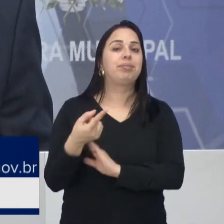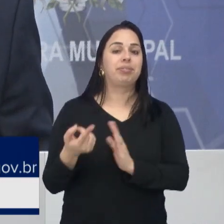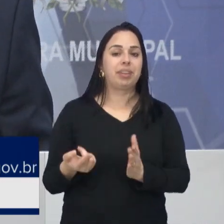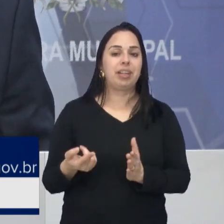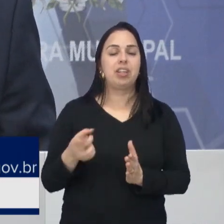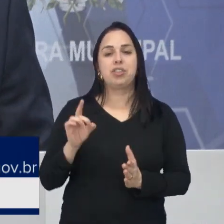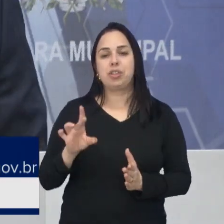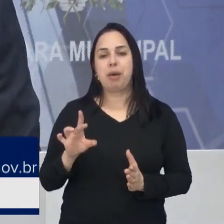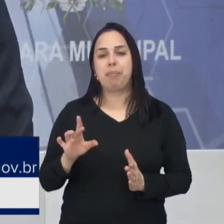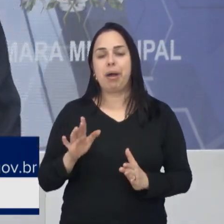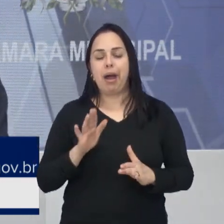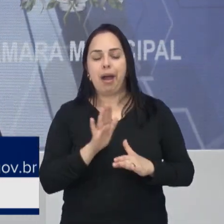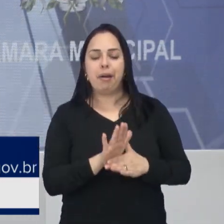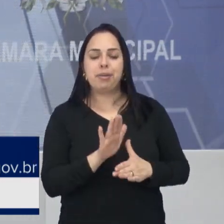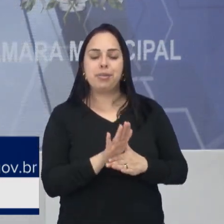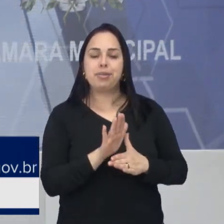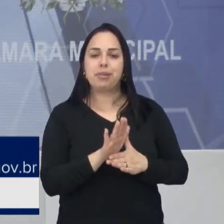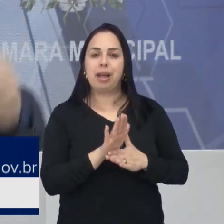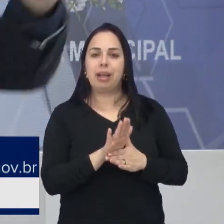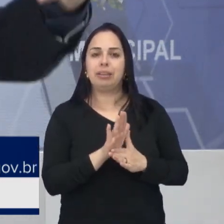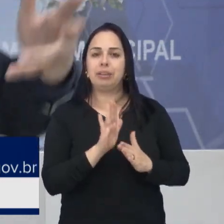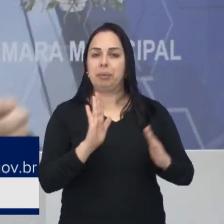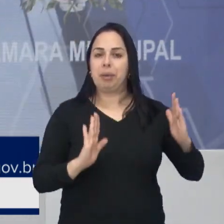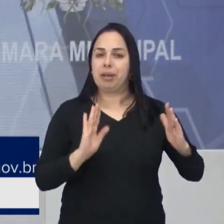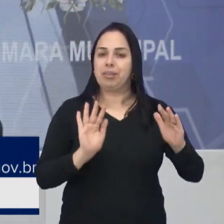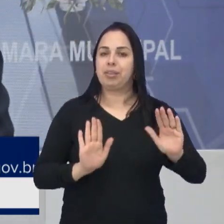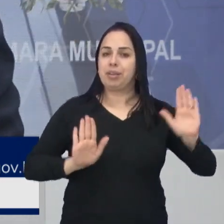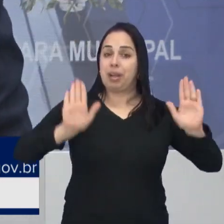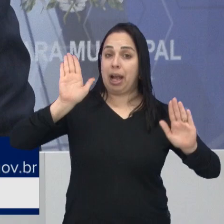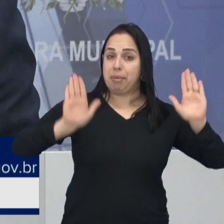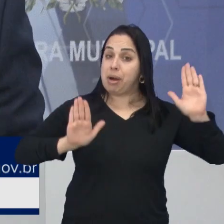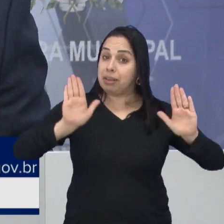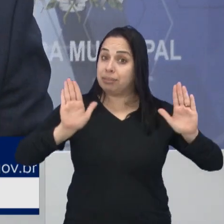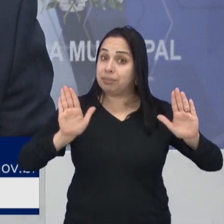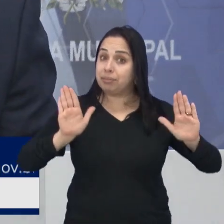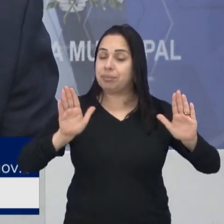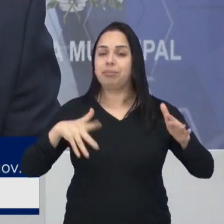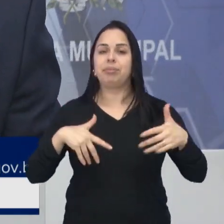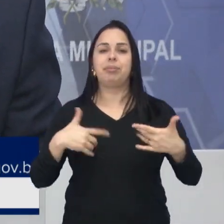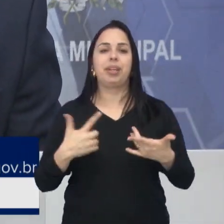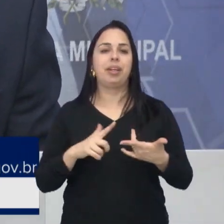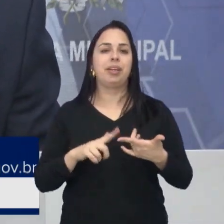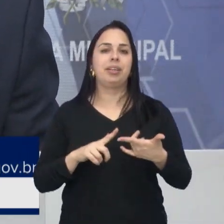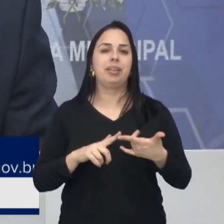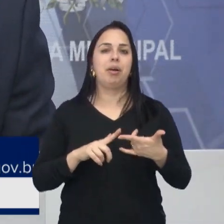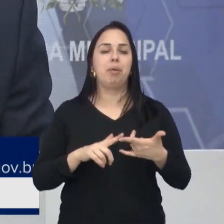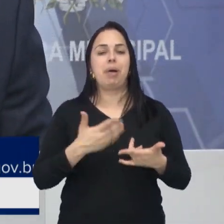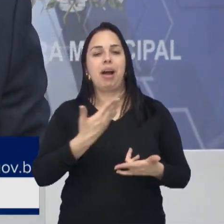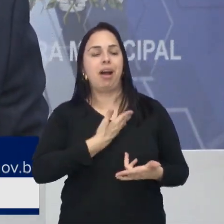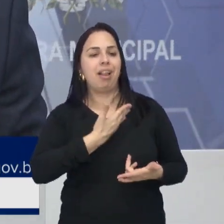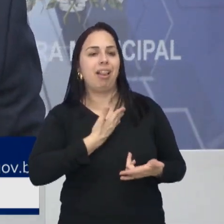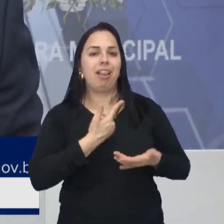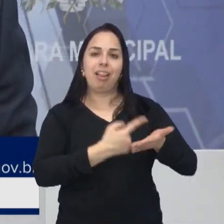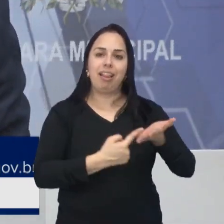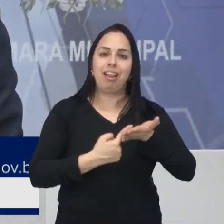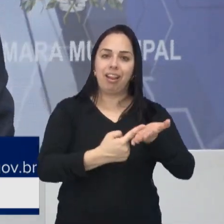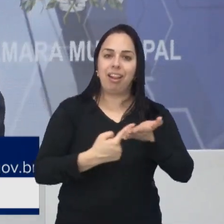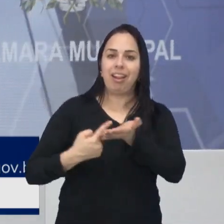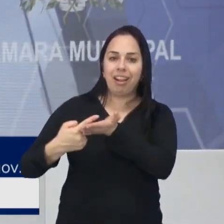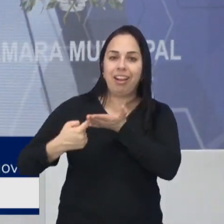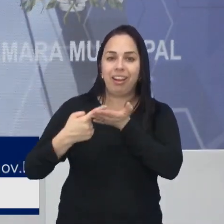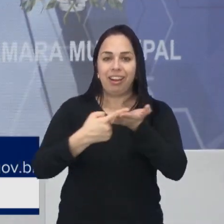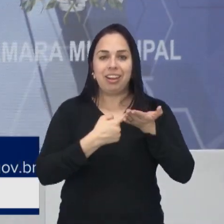atender interesses de financiador de campanha? Será que não é para entender interesses de colega empresário que está